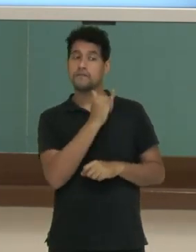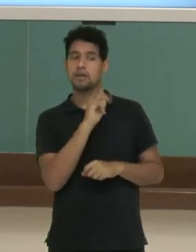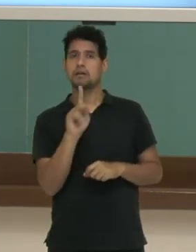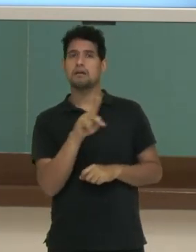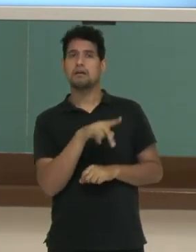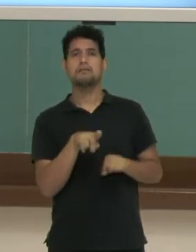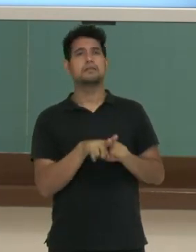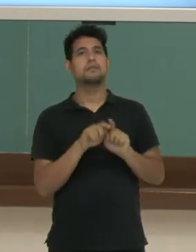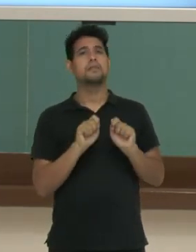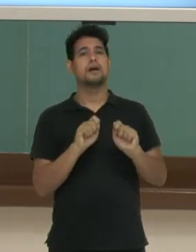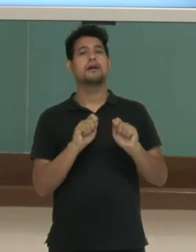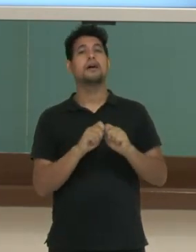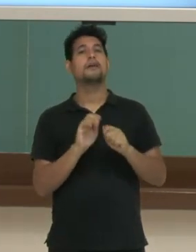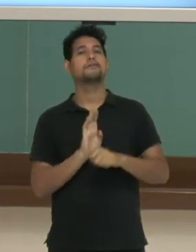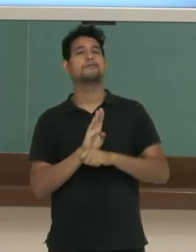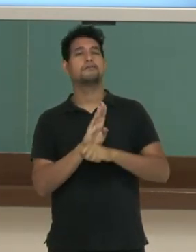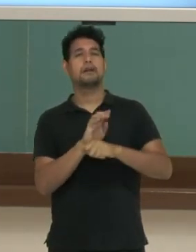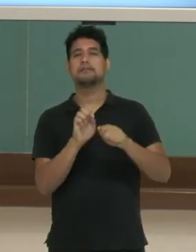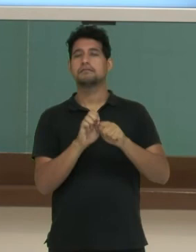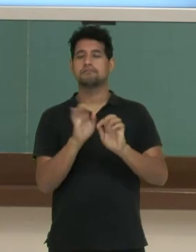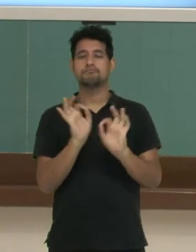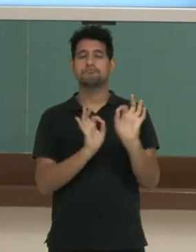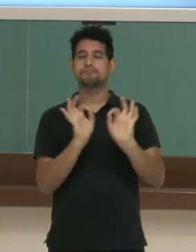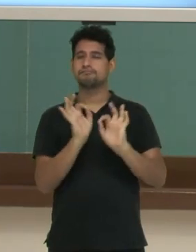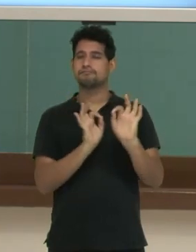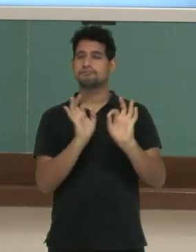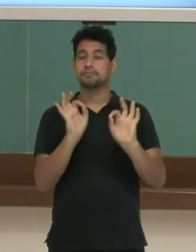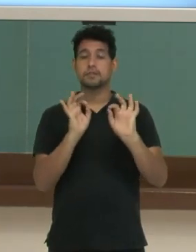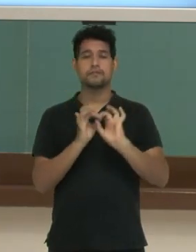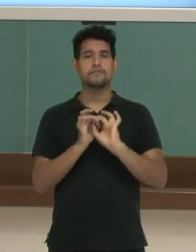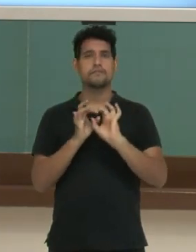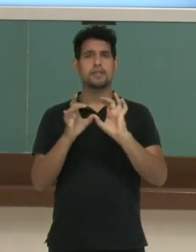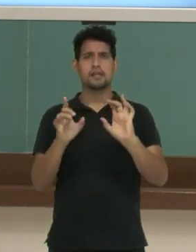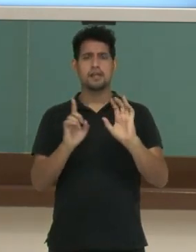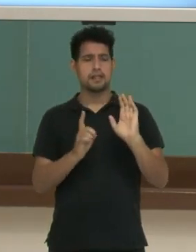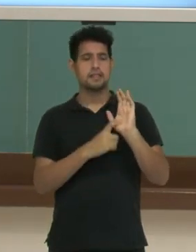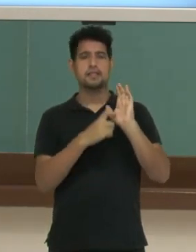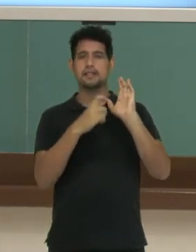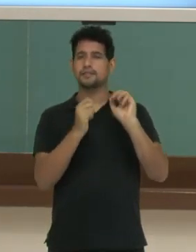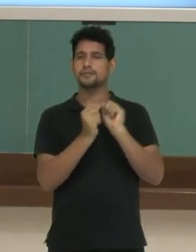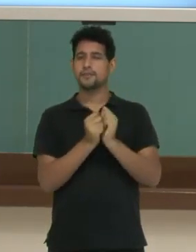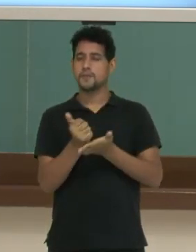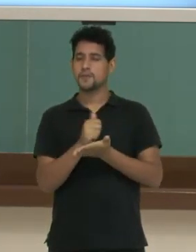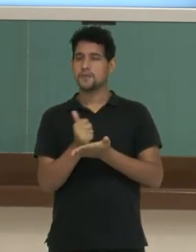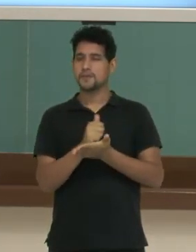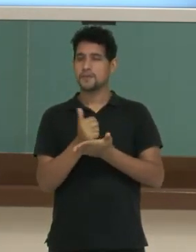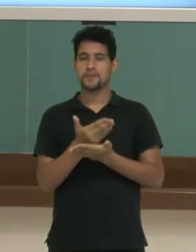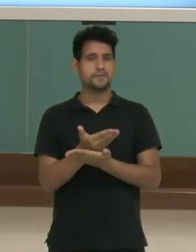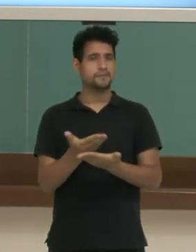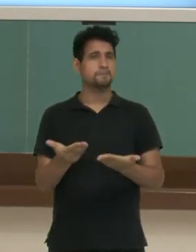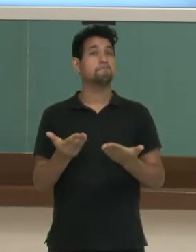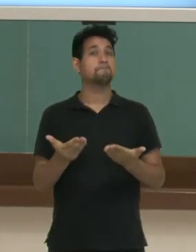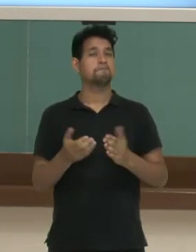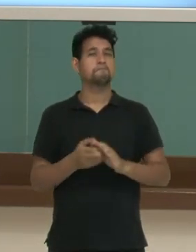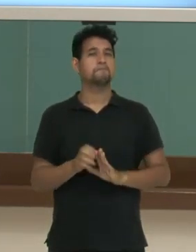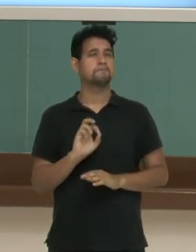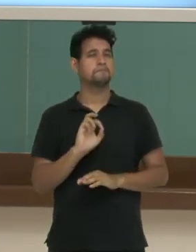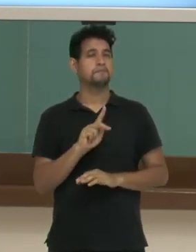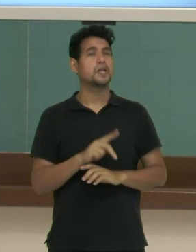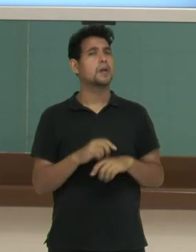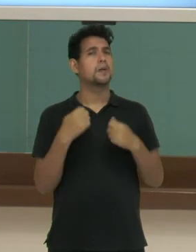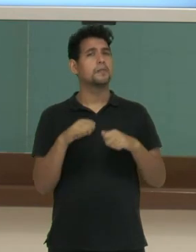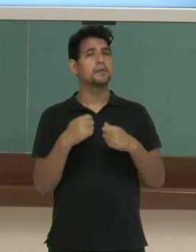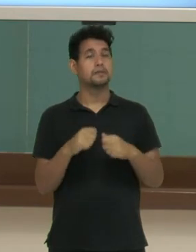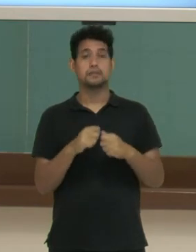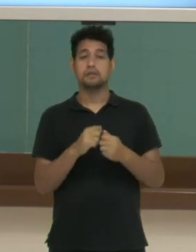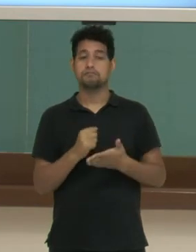professor para ele te dar esse acesso e ele destinar, ele linkar, né, esse joguinho aí para vocês, tá bom? Ele tem que direcionar